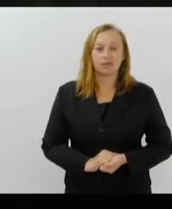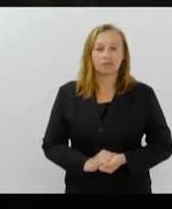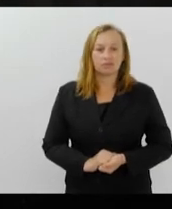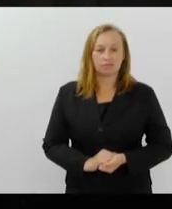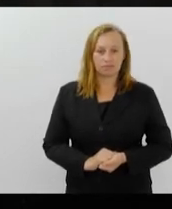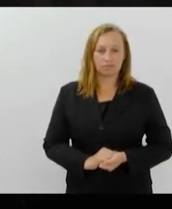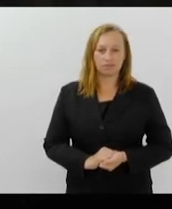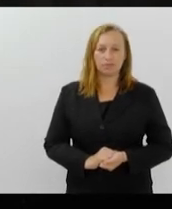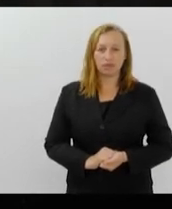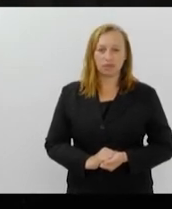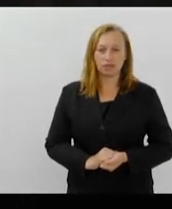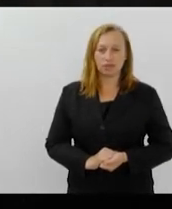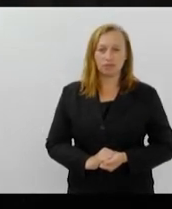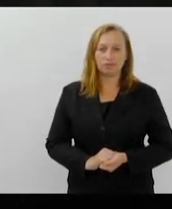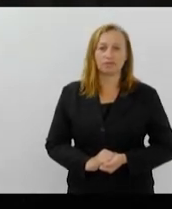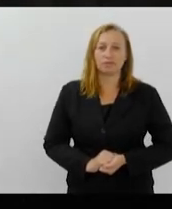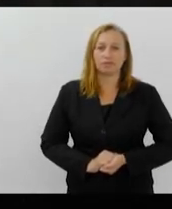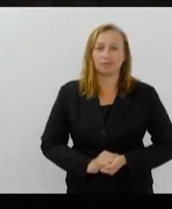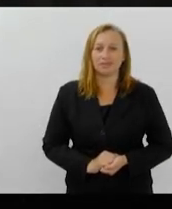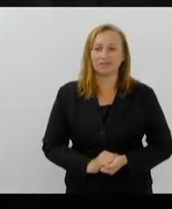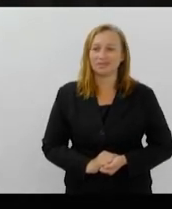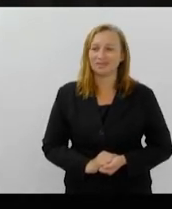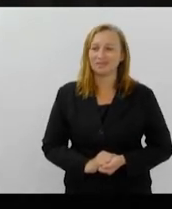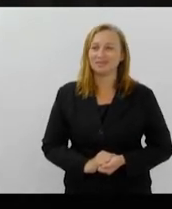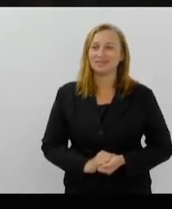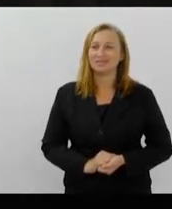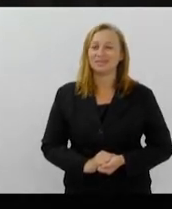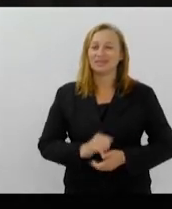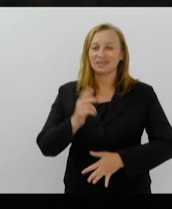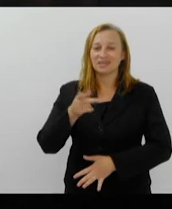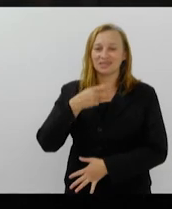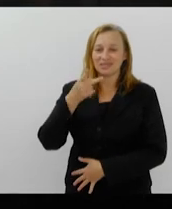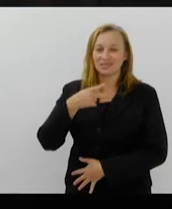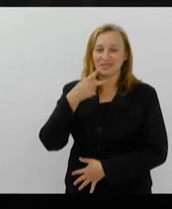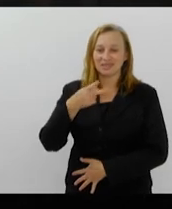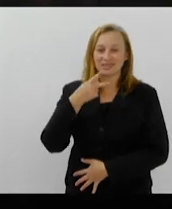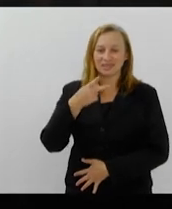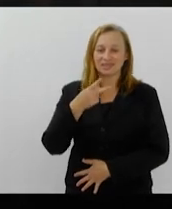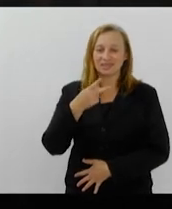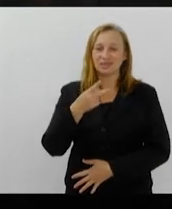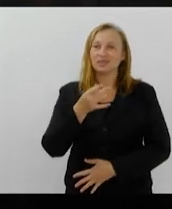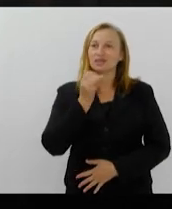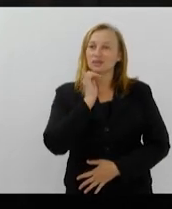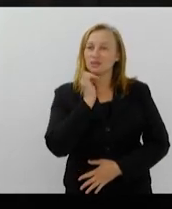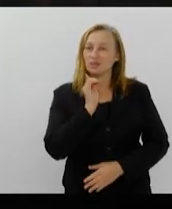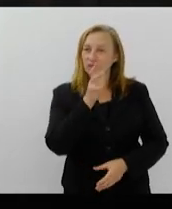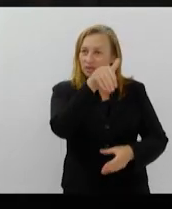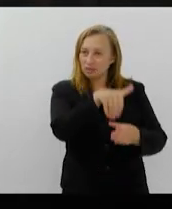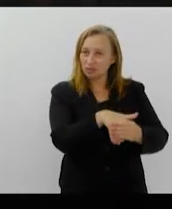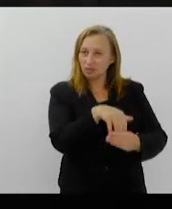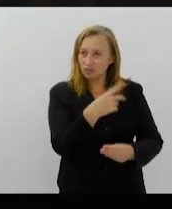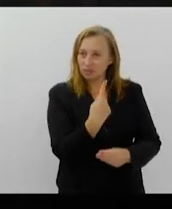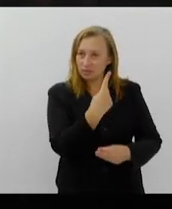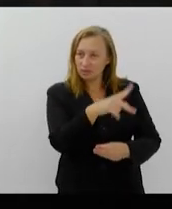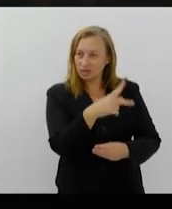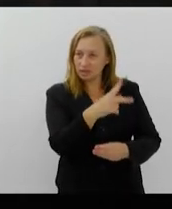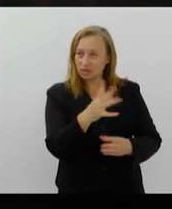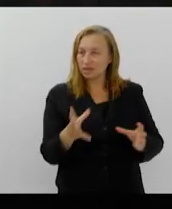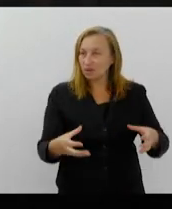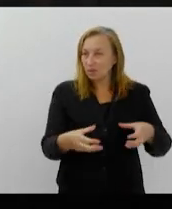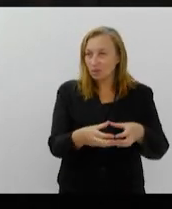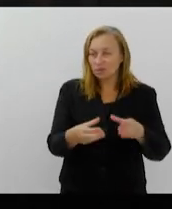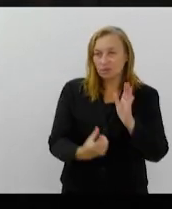E queria aqui me pautar no voto do relator na Comissão